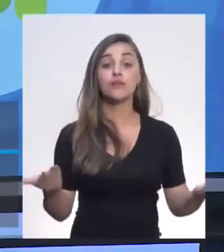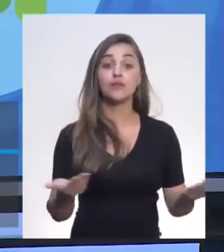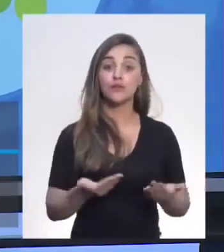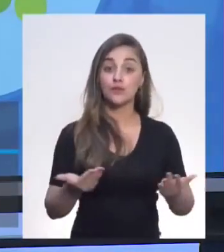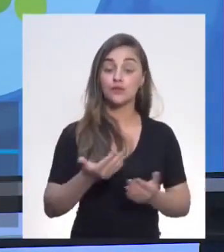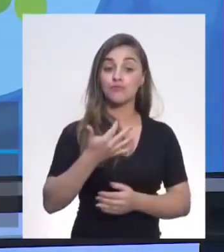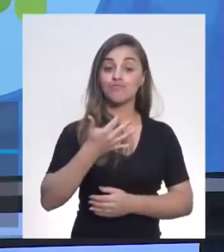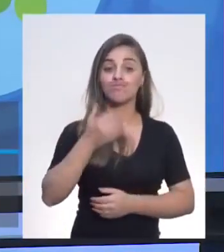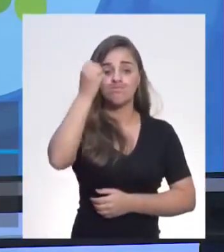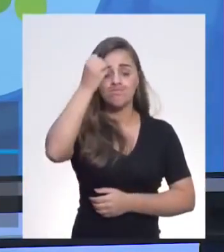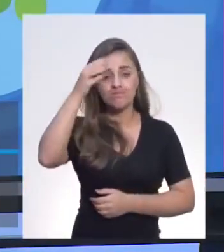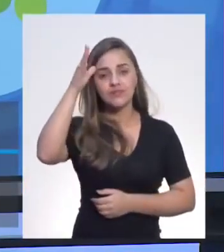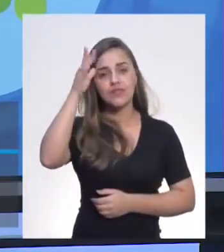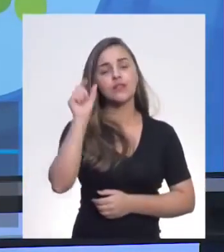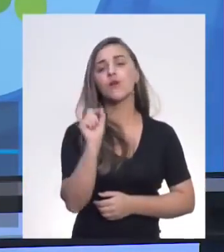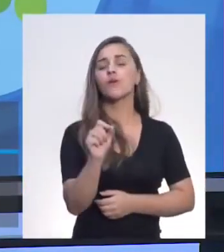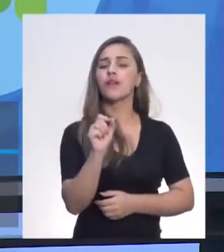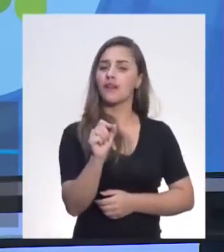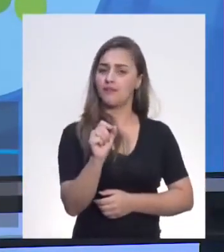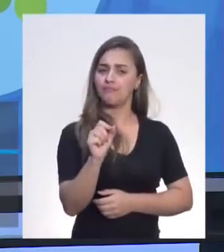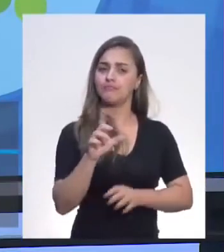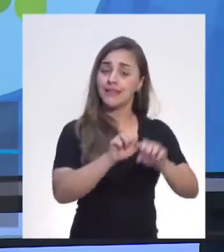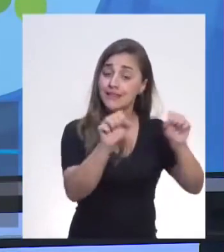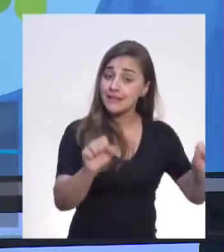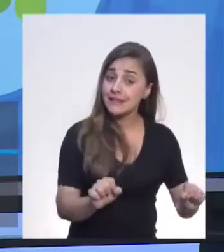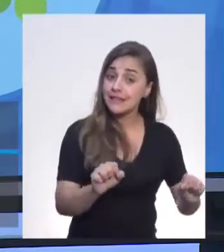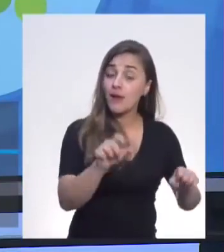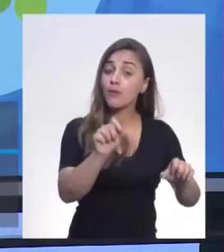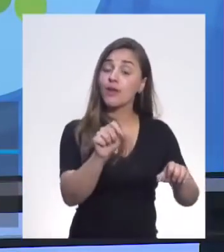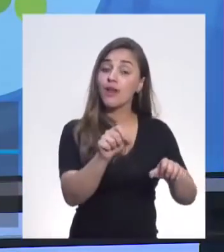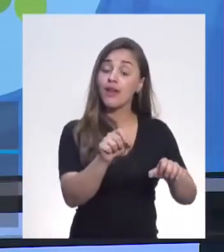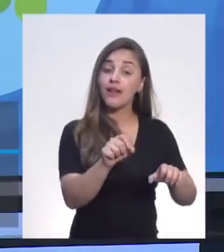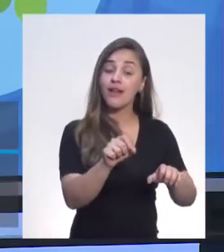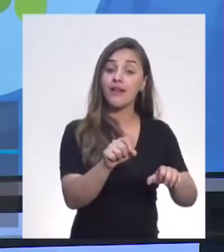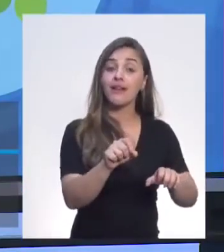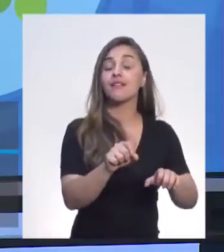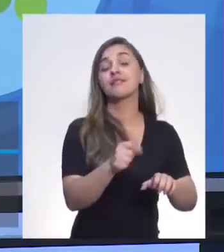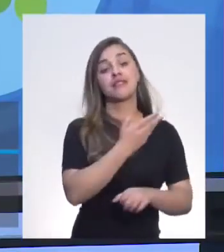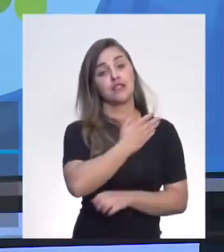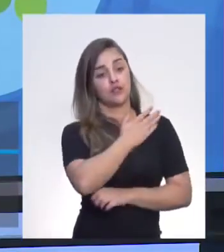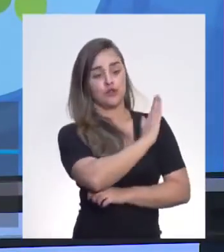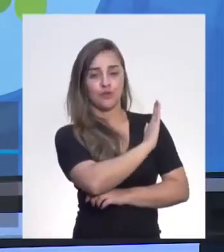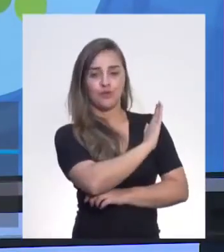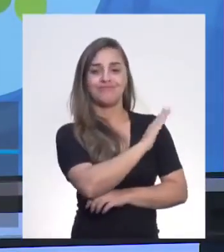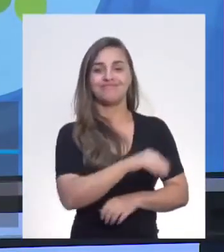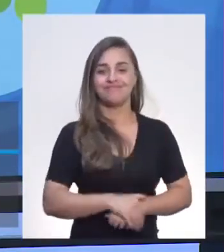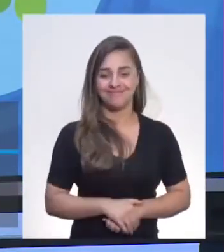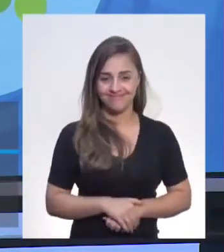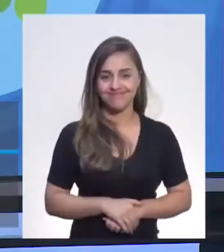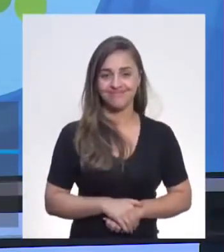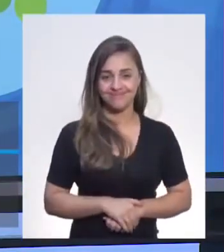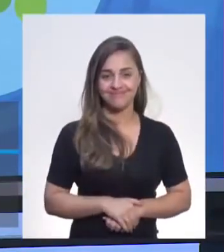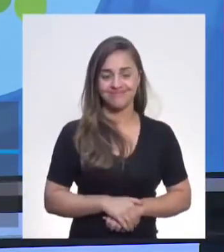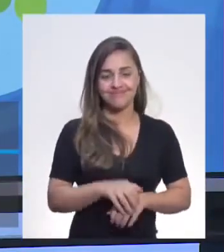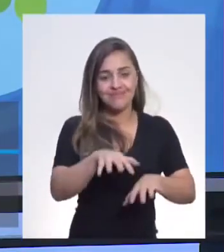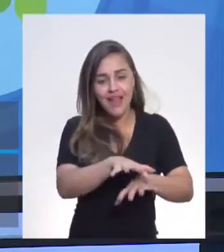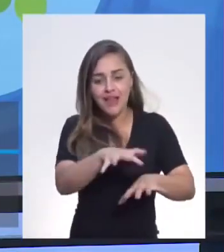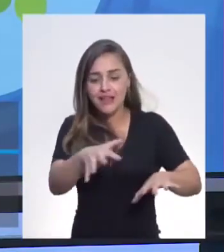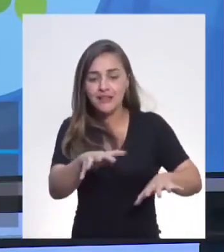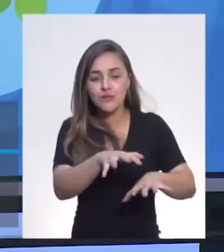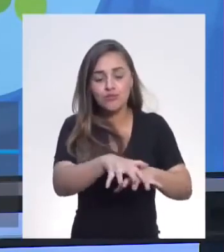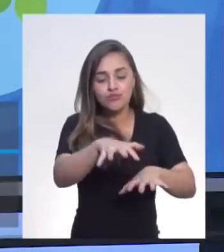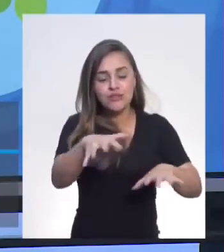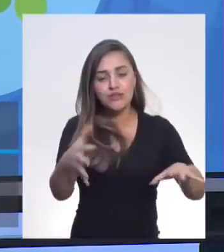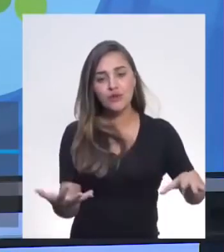um sistema que exclui essas pessoas, só que para a gente que não é excluído, isso não é visível. Porque para a gente está tudo ali. É